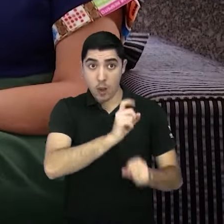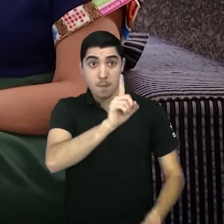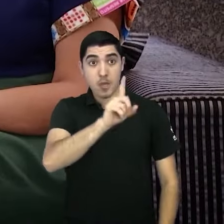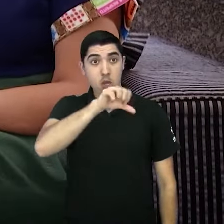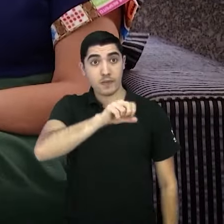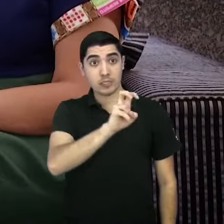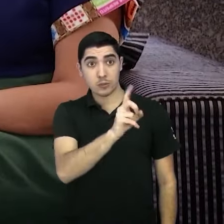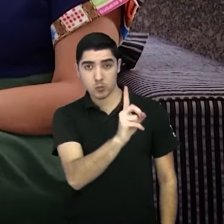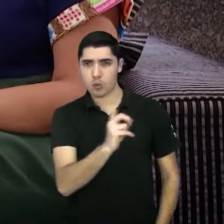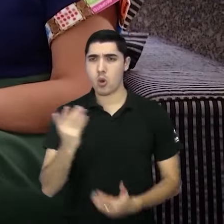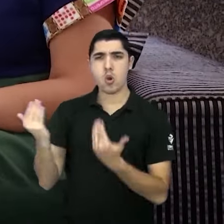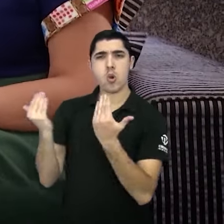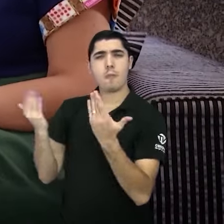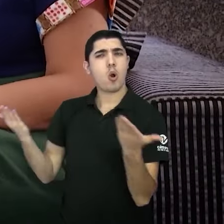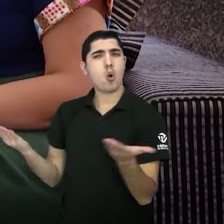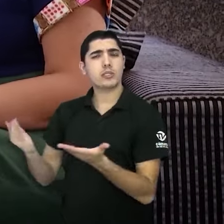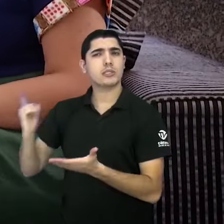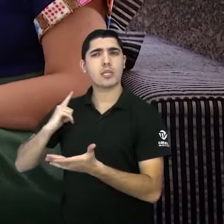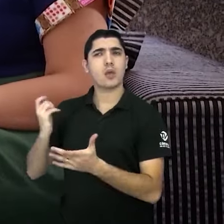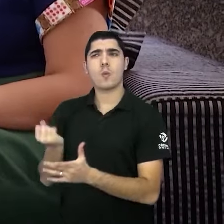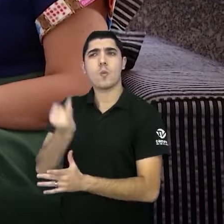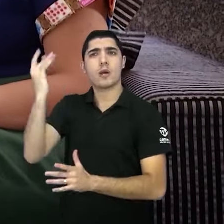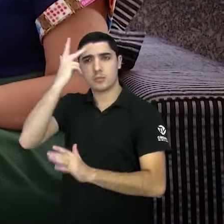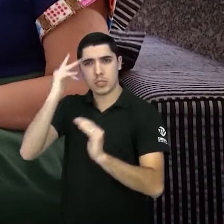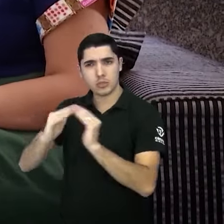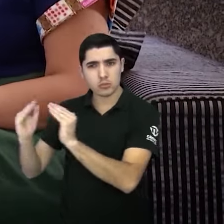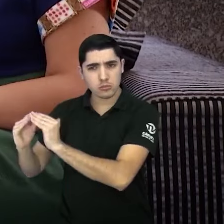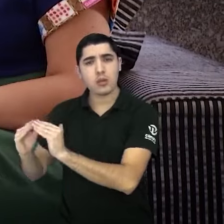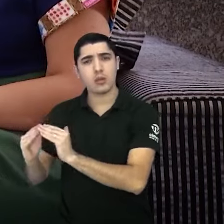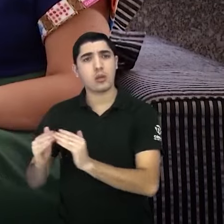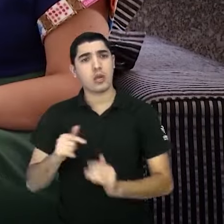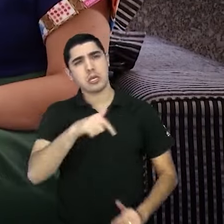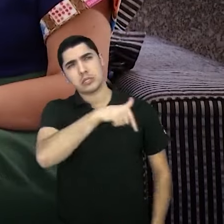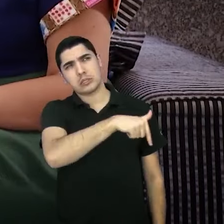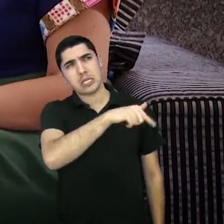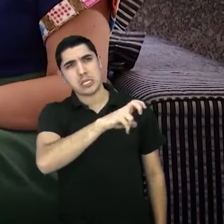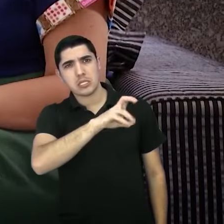1951. Para a gente comparar agora, são quantos habitantes? A última vez